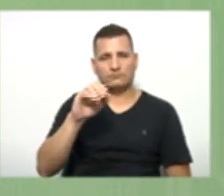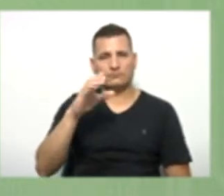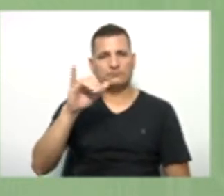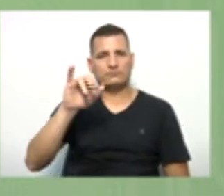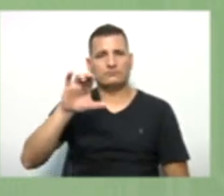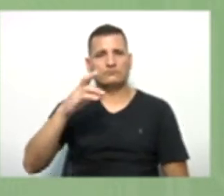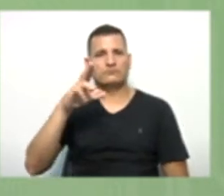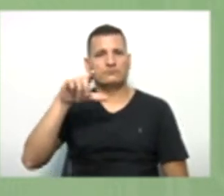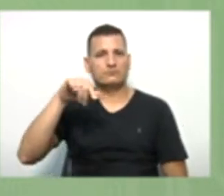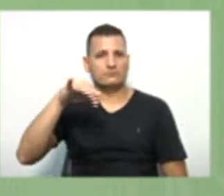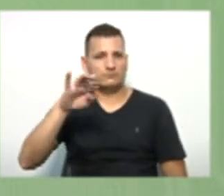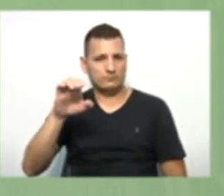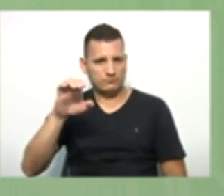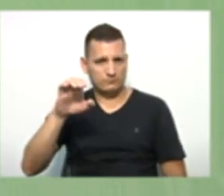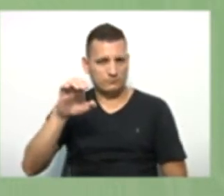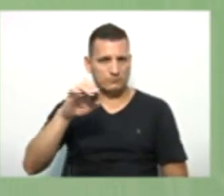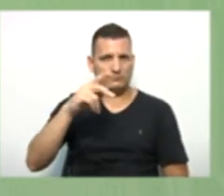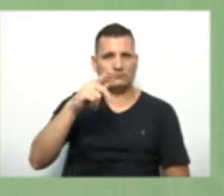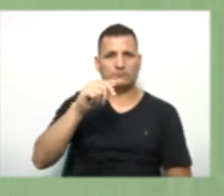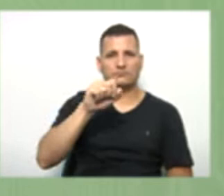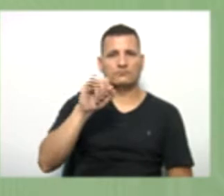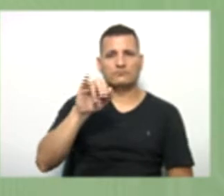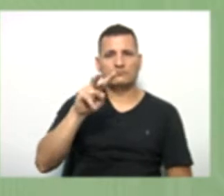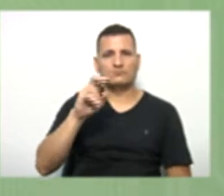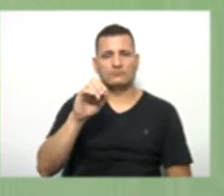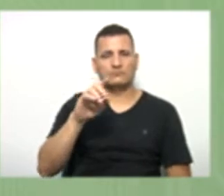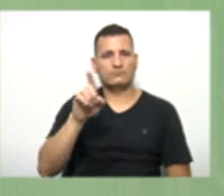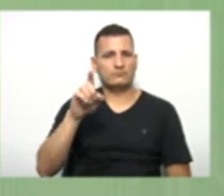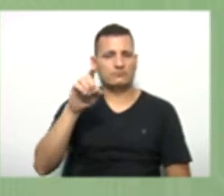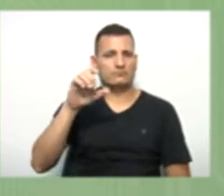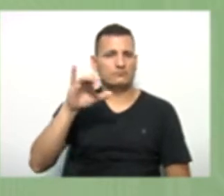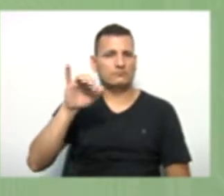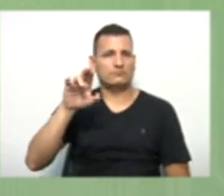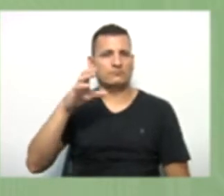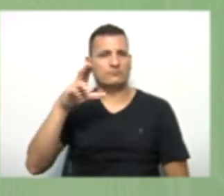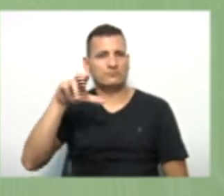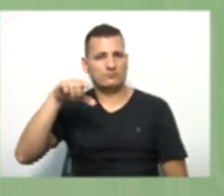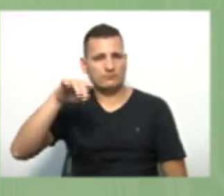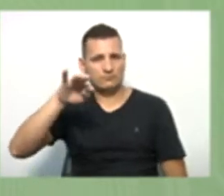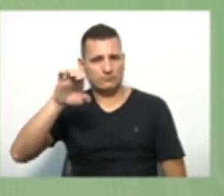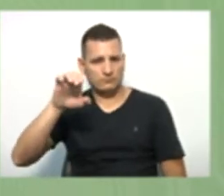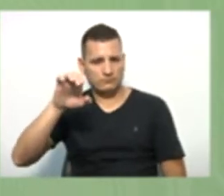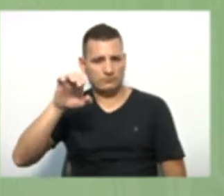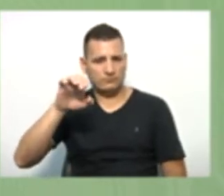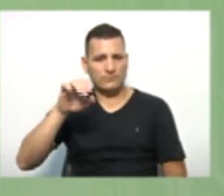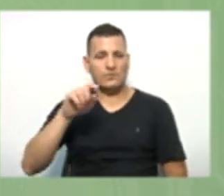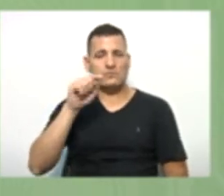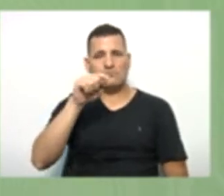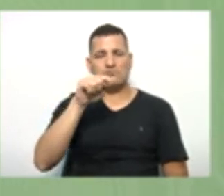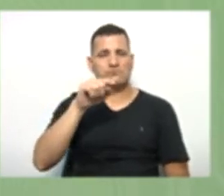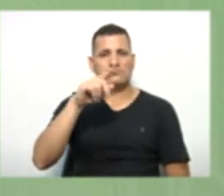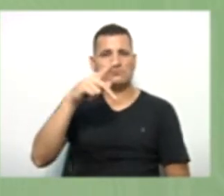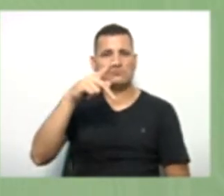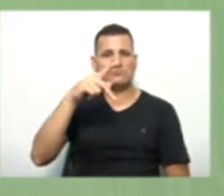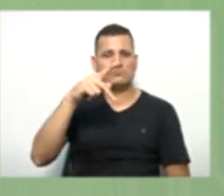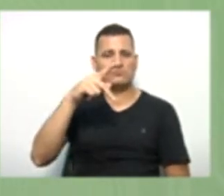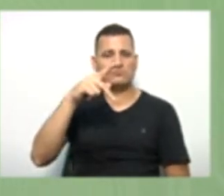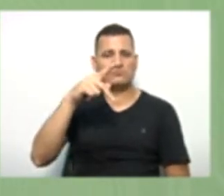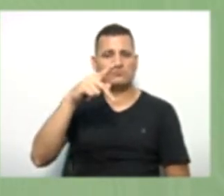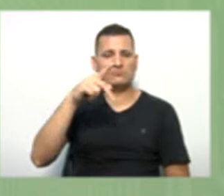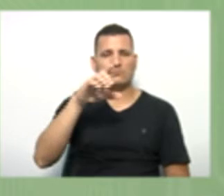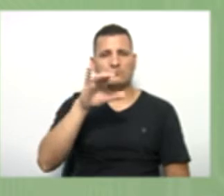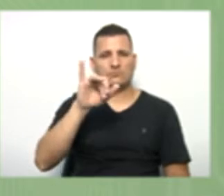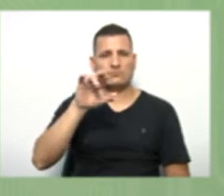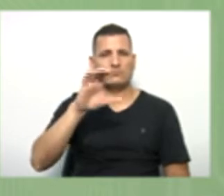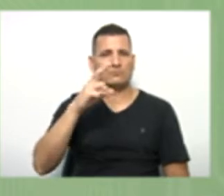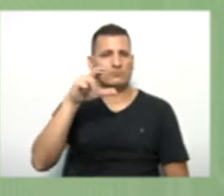não circulante. Aqui no ativo nós temos o ativo circulante, né, que são aqueles valores que